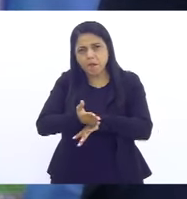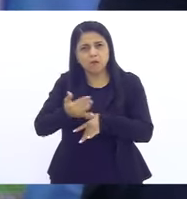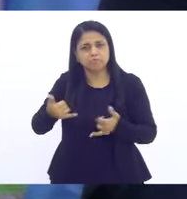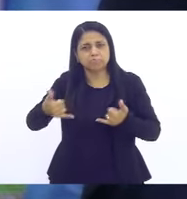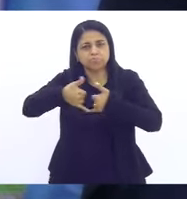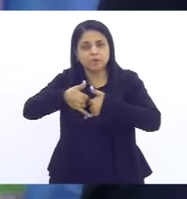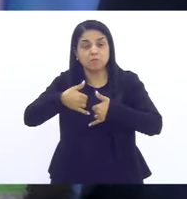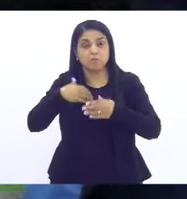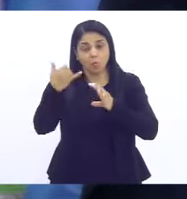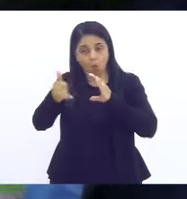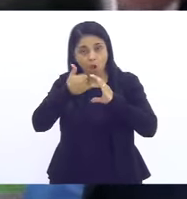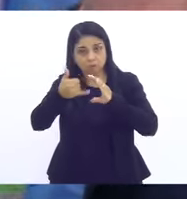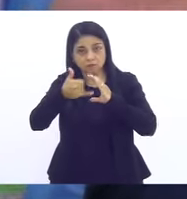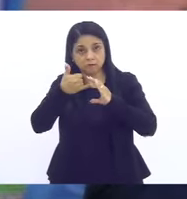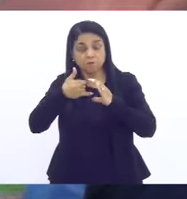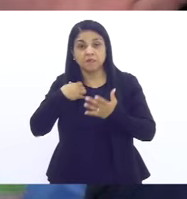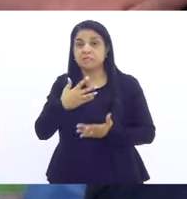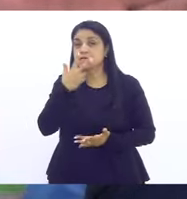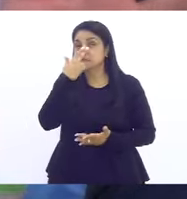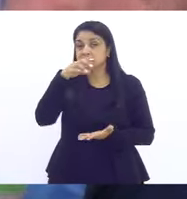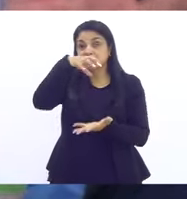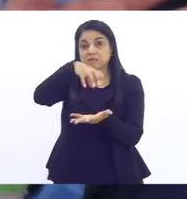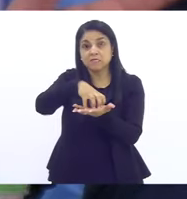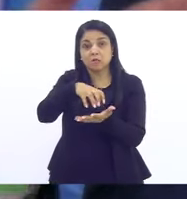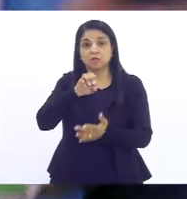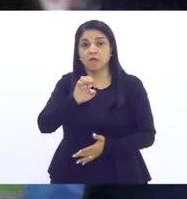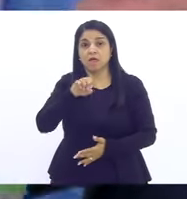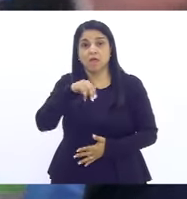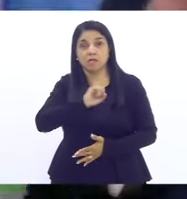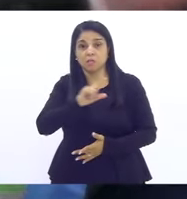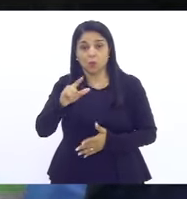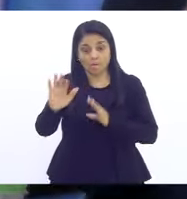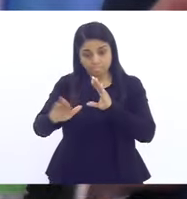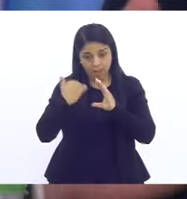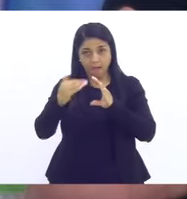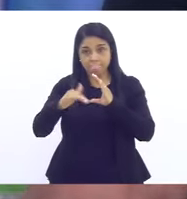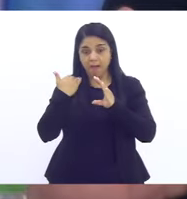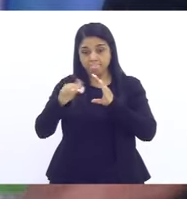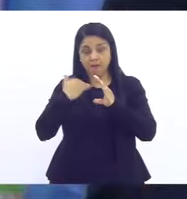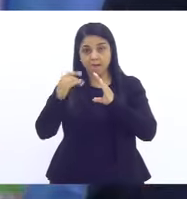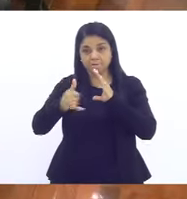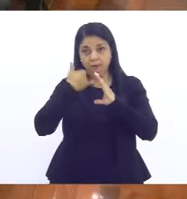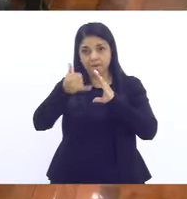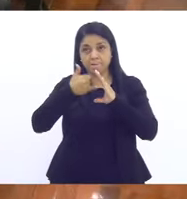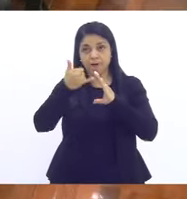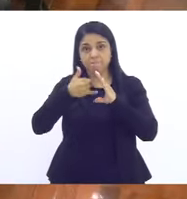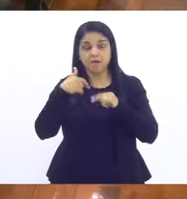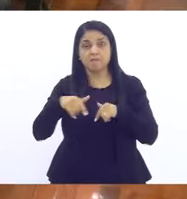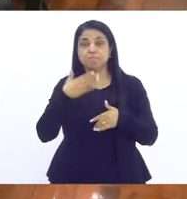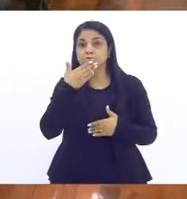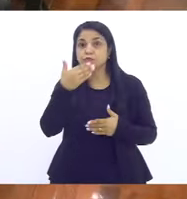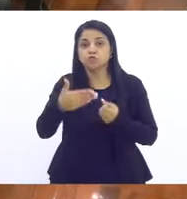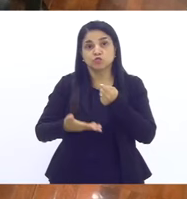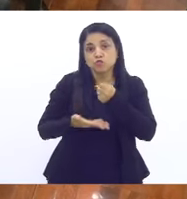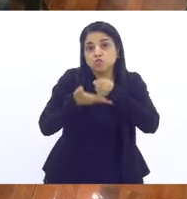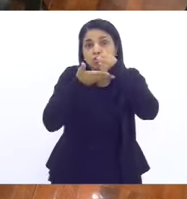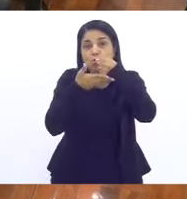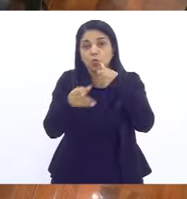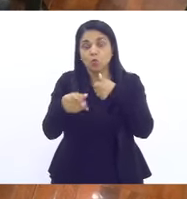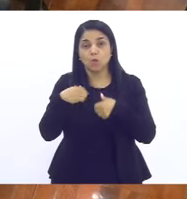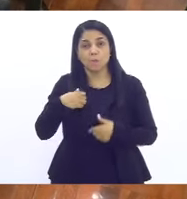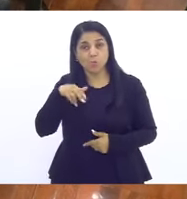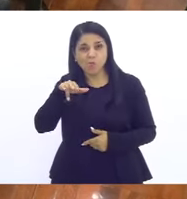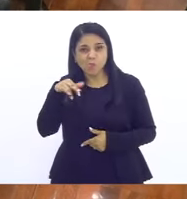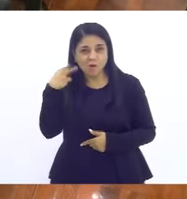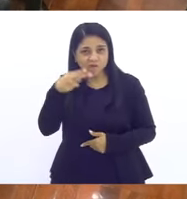Meu WhatsApp parecia a central da Enel. De tanta mensagem, eu estou pedindo socorro. O meu irmão